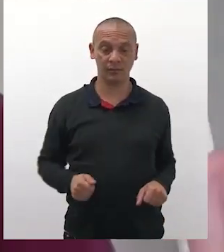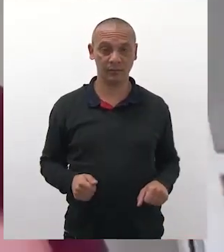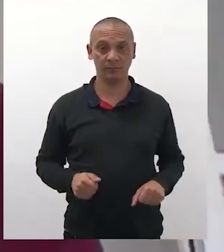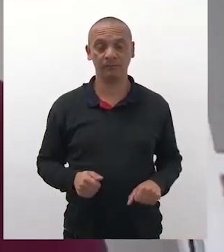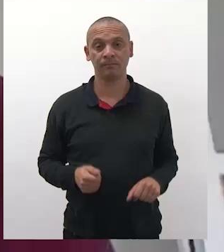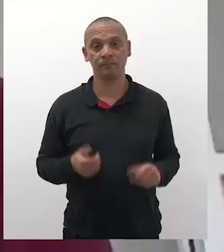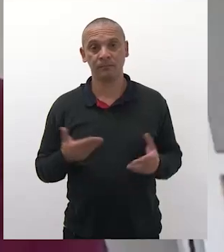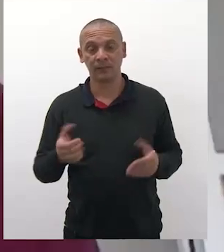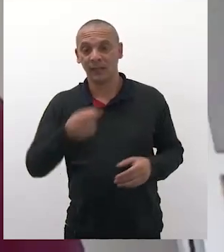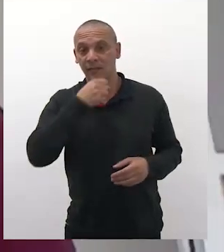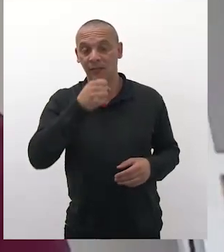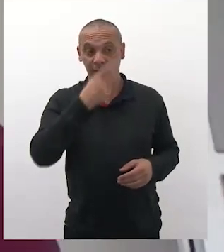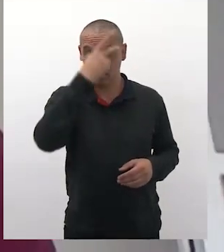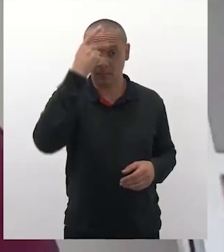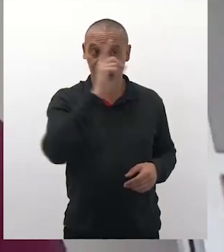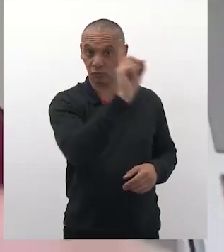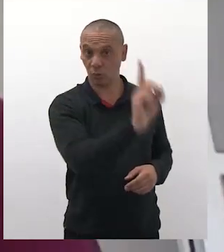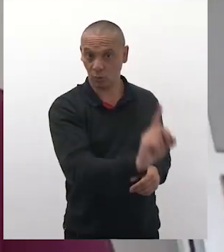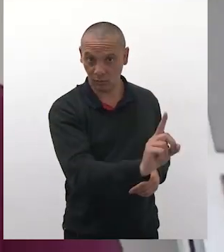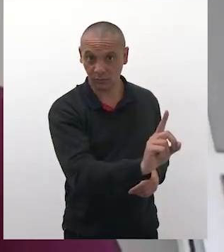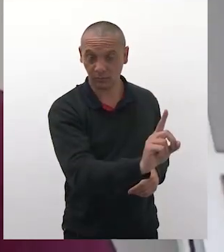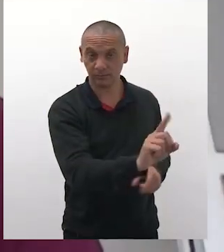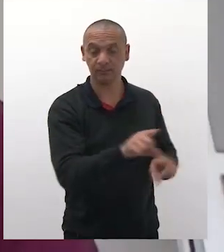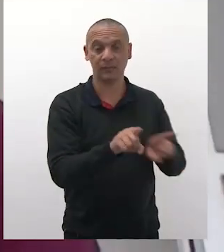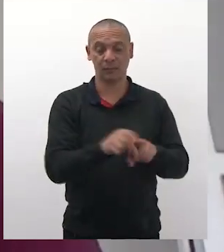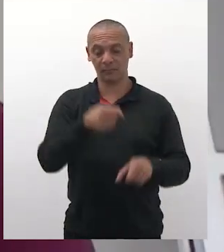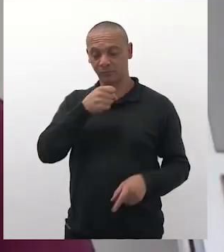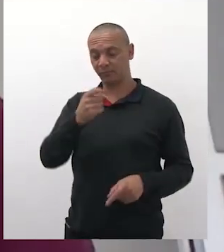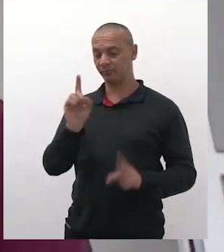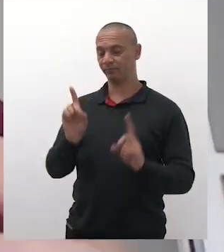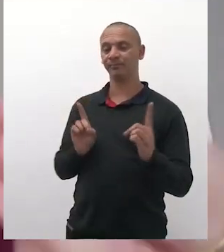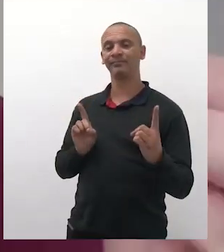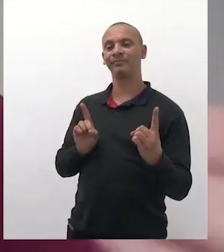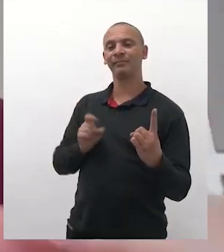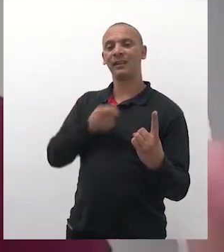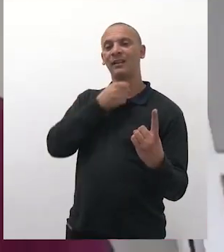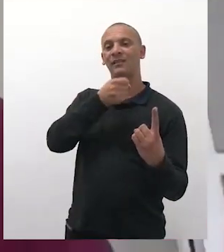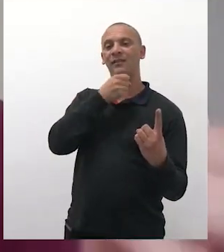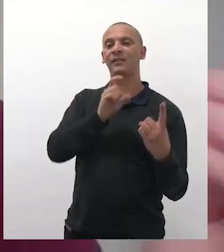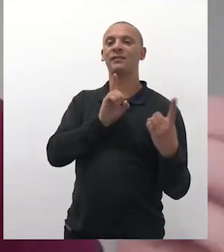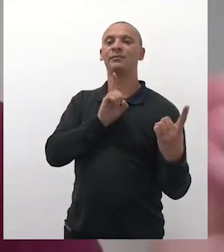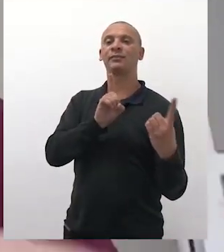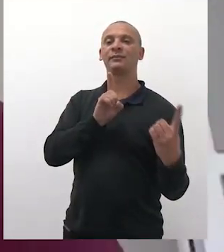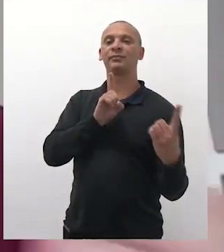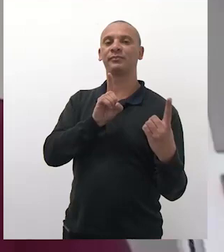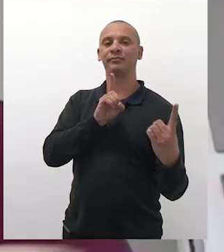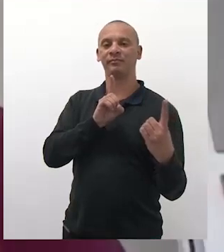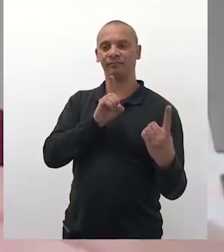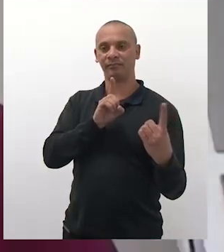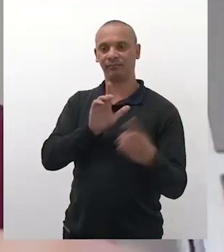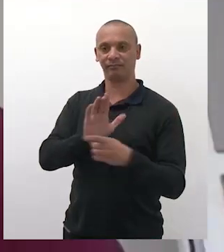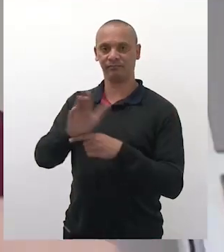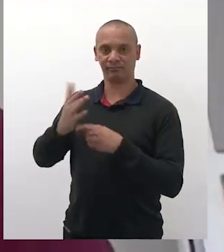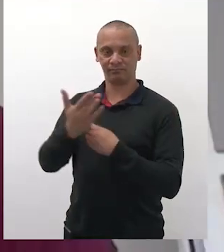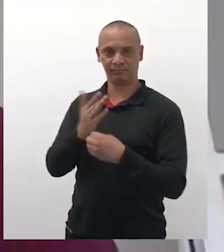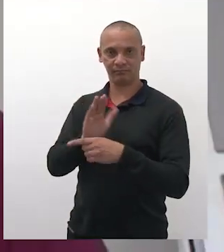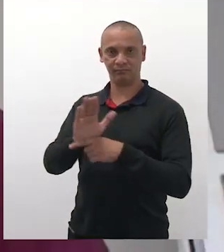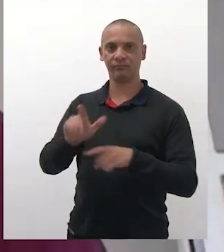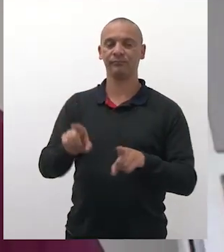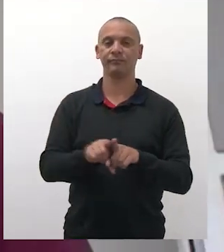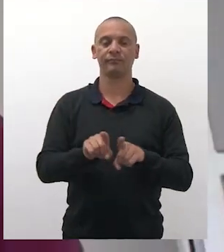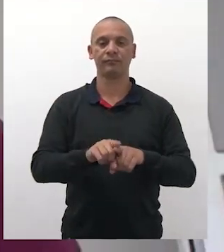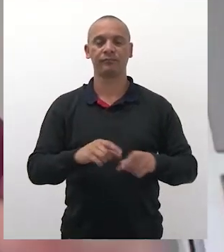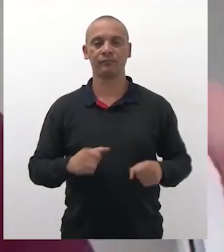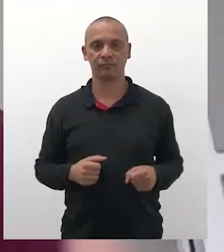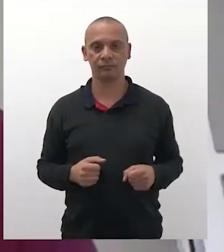O colaborador e a pessoa que está em colaboração,